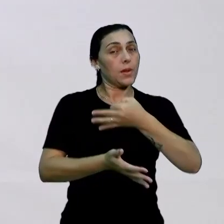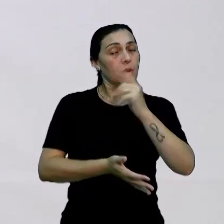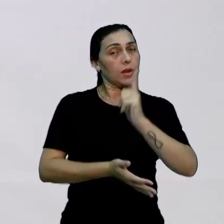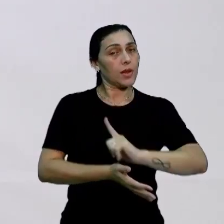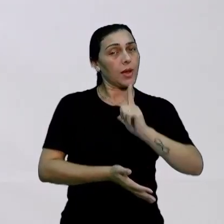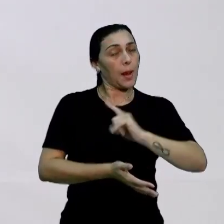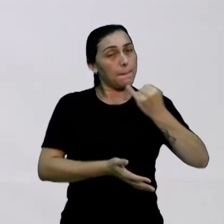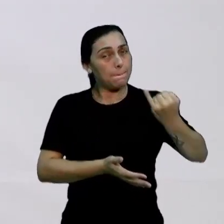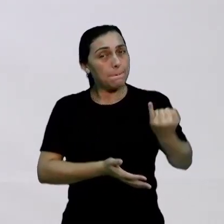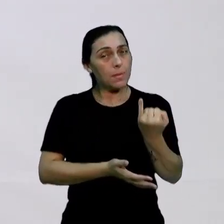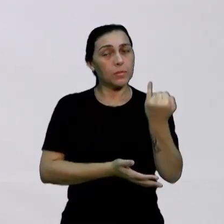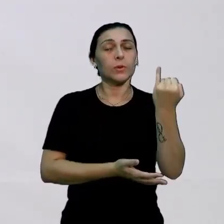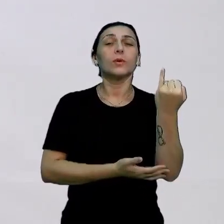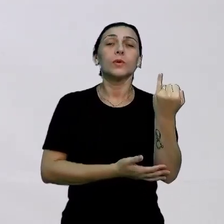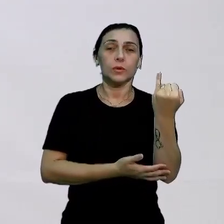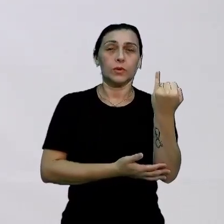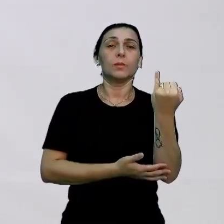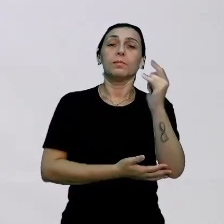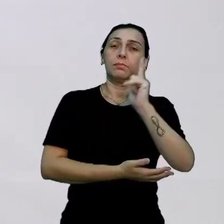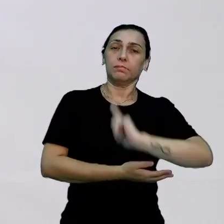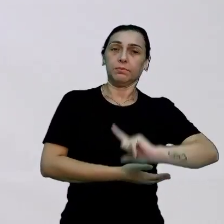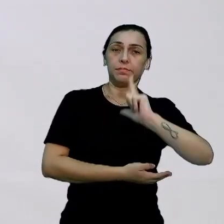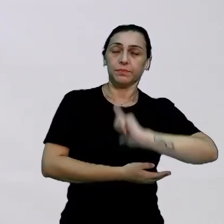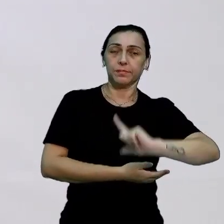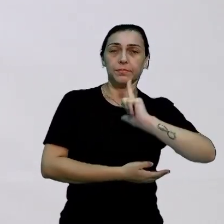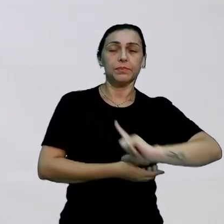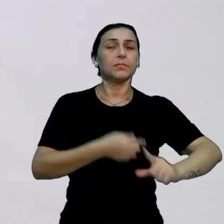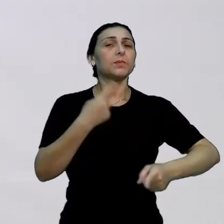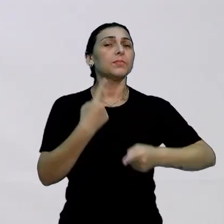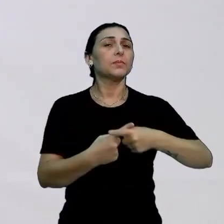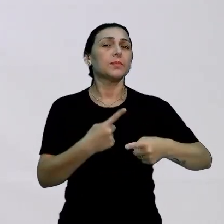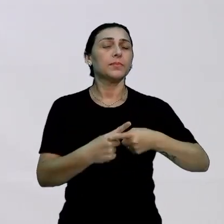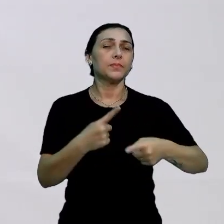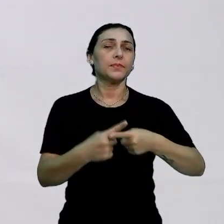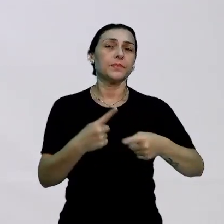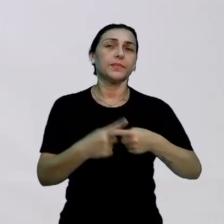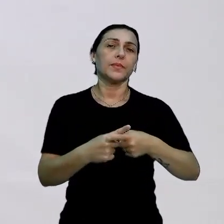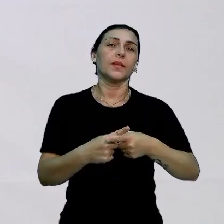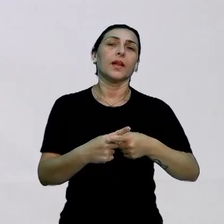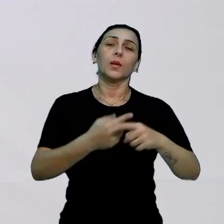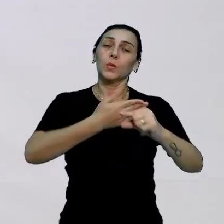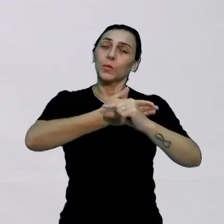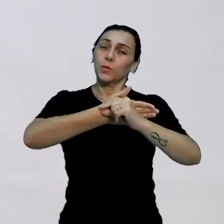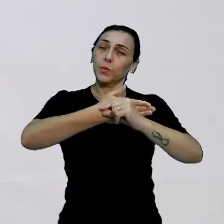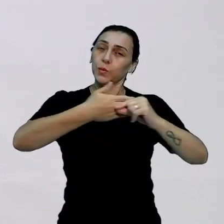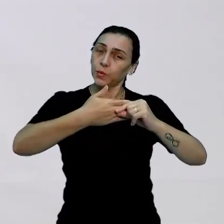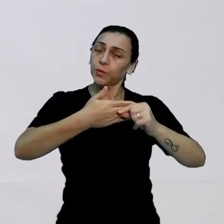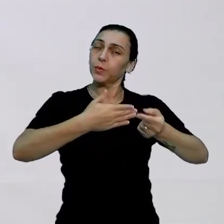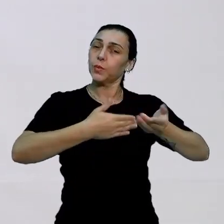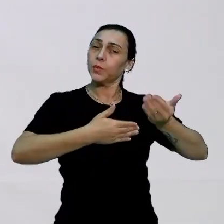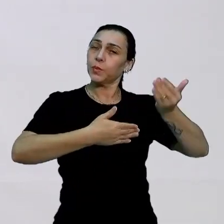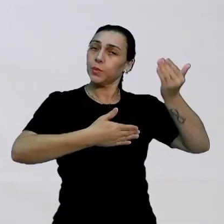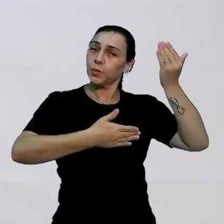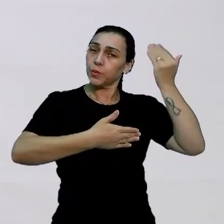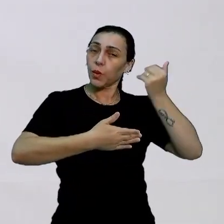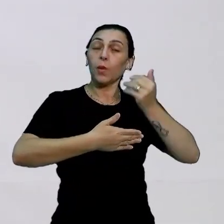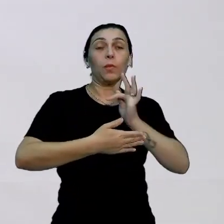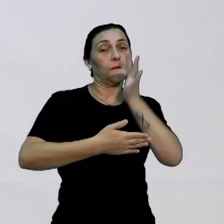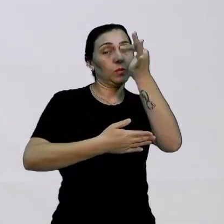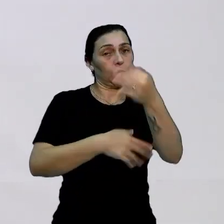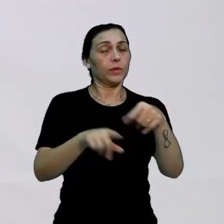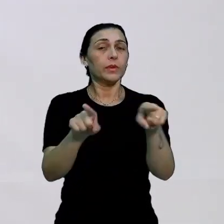extremamente necessária e importante para a literatura. Por quê? Porque os escritores posteriores,